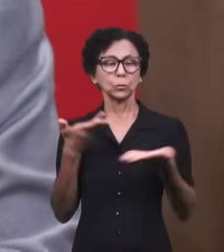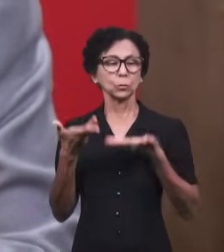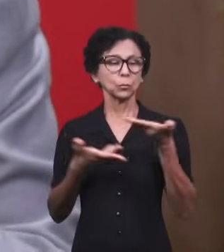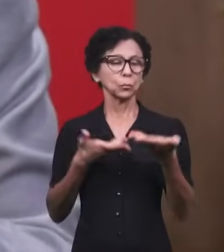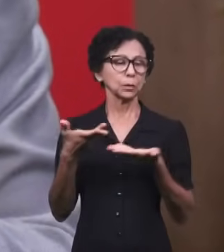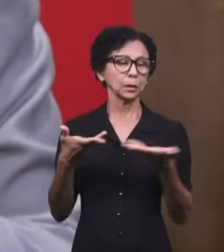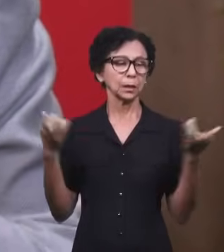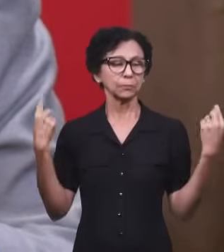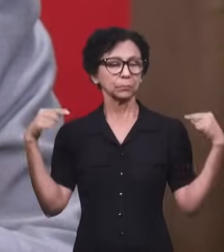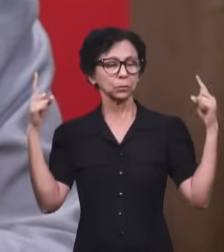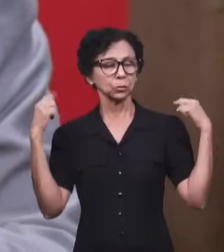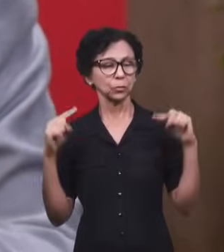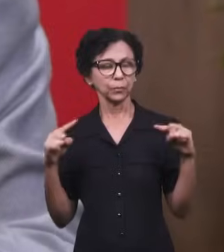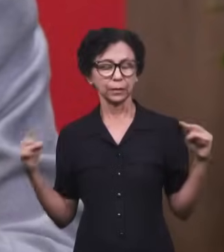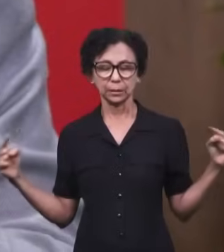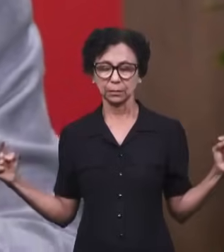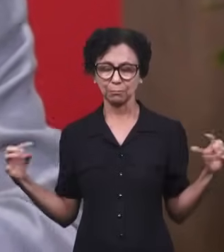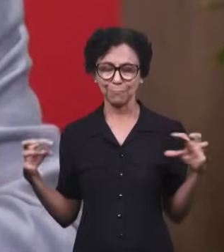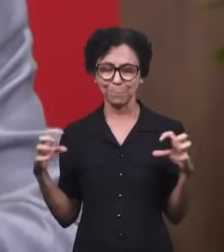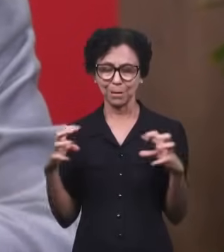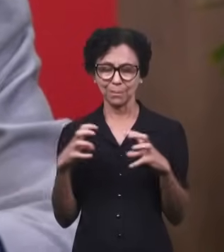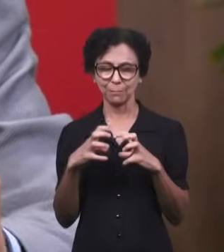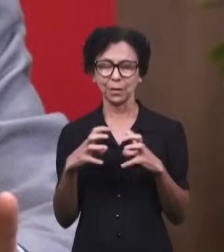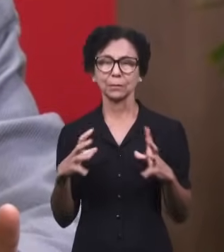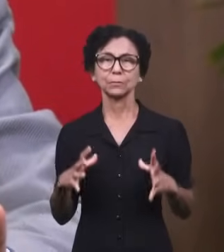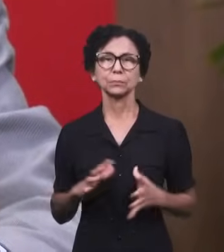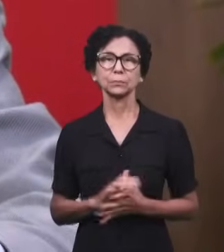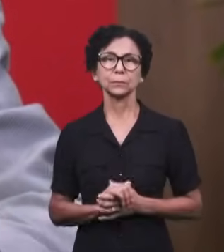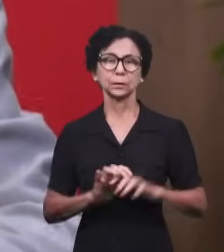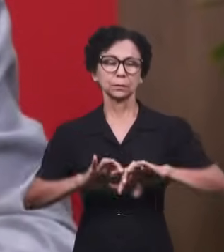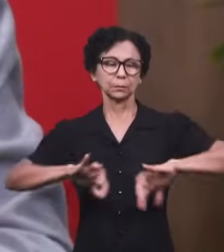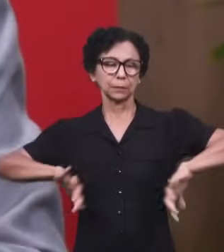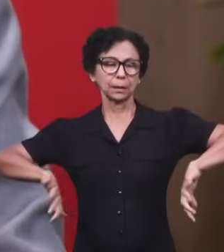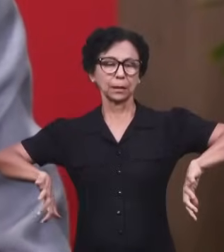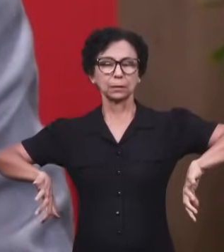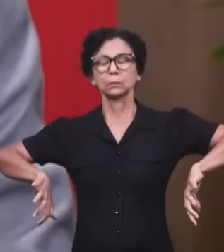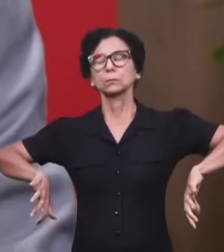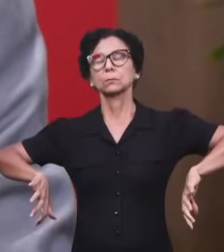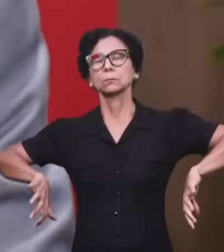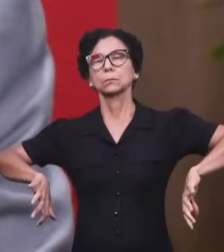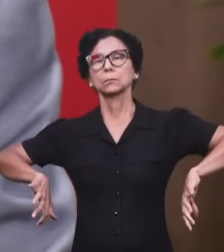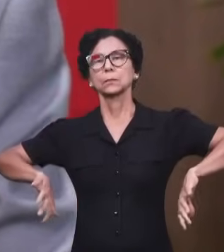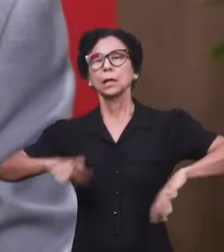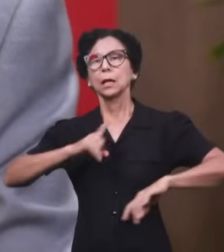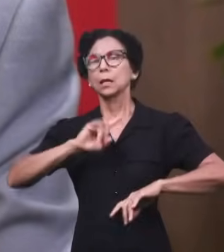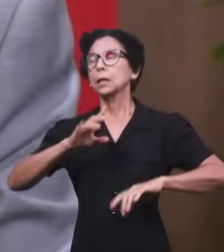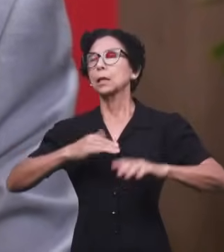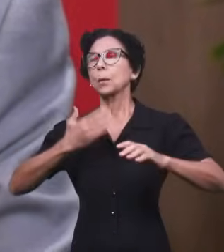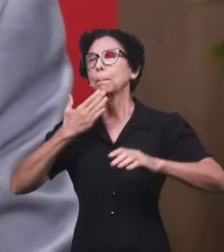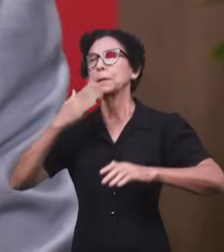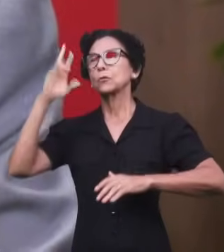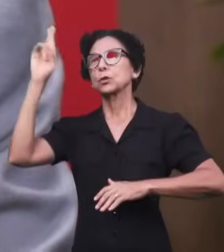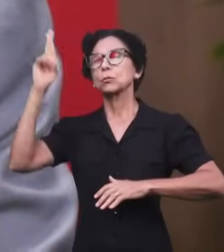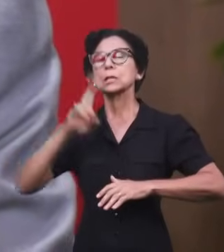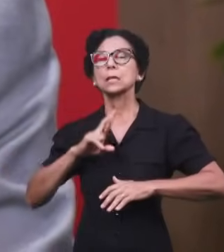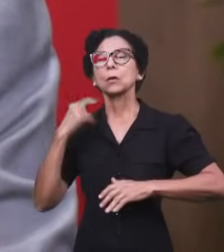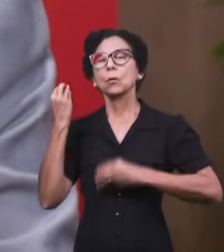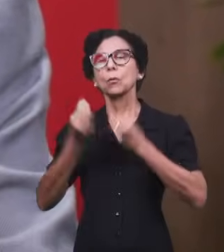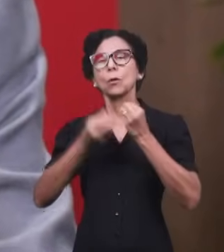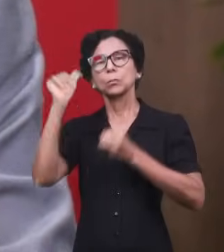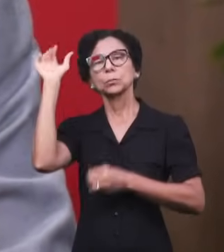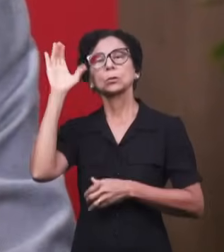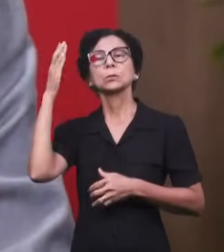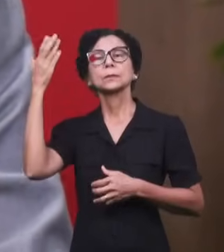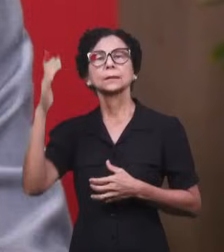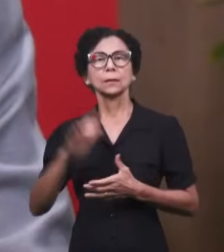se buscar no Senhor a solução do problema, se aparta. E há pessoas que, por vezes,